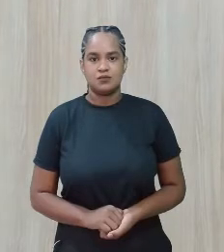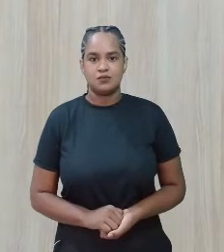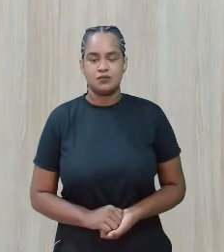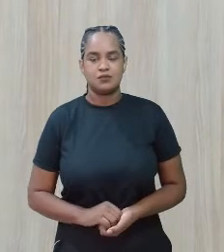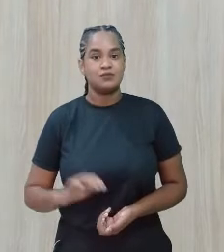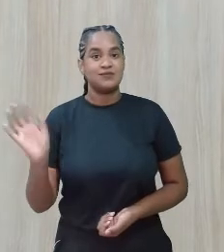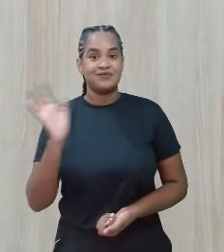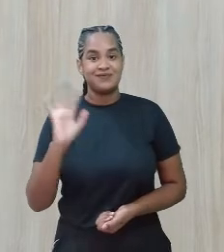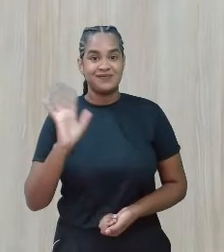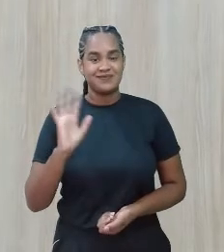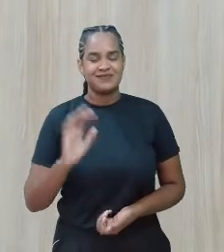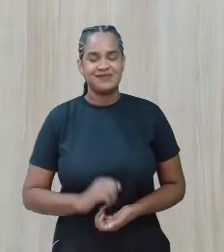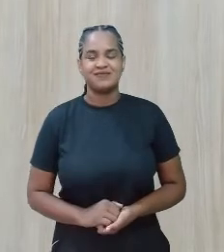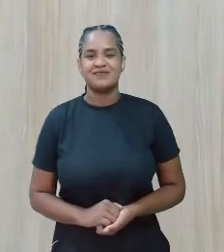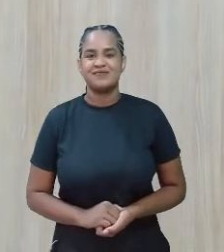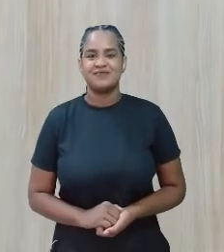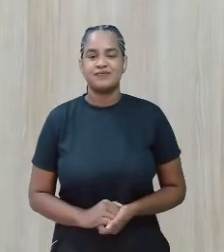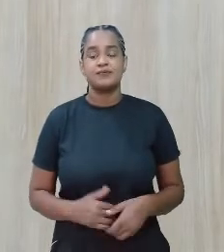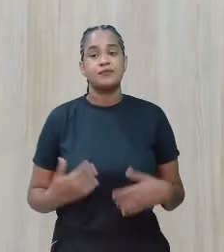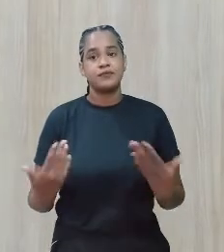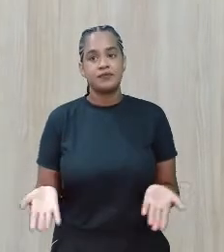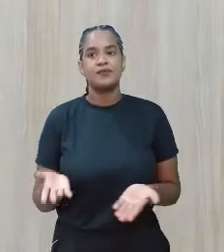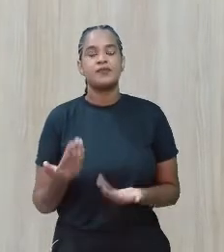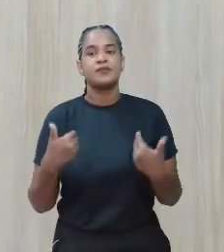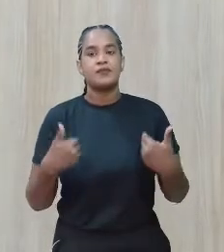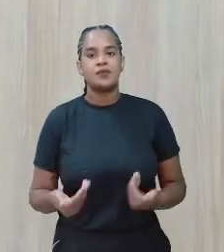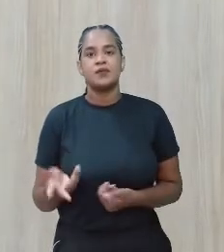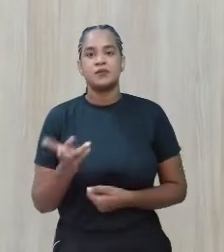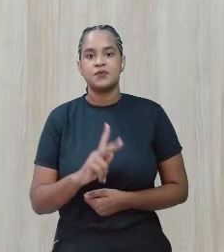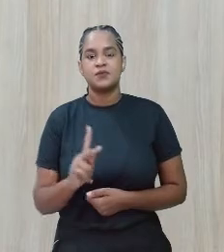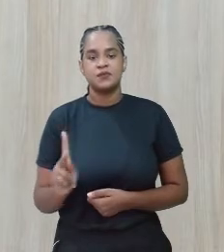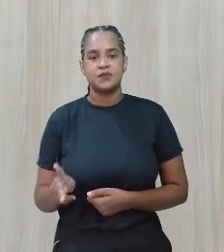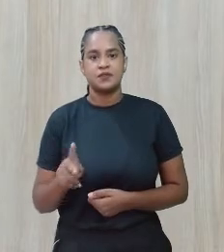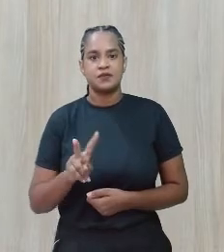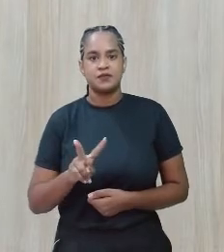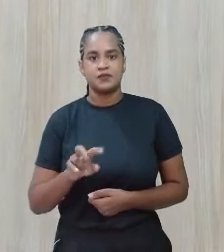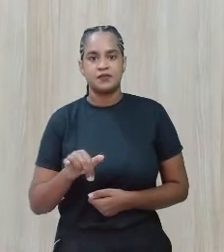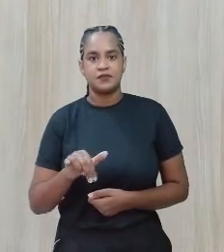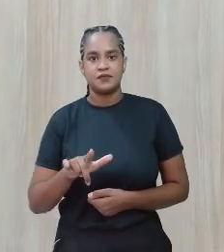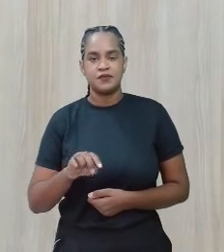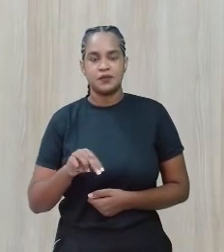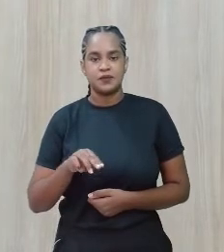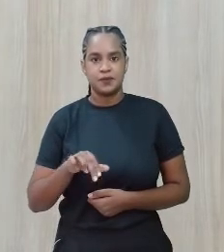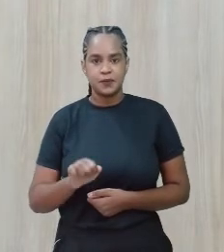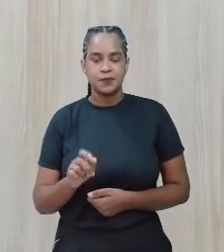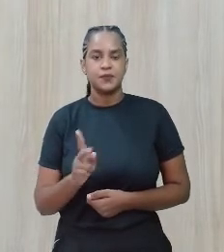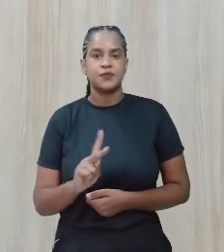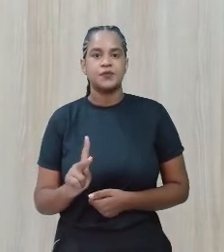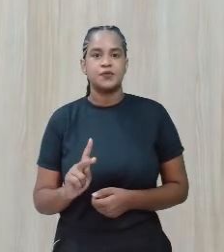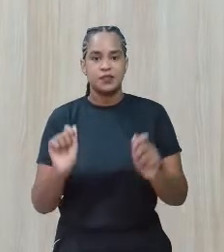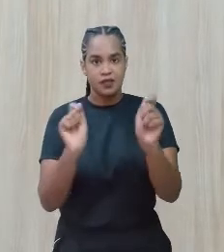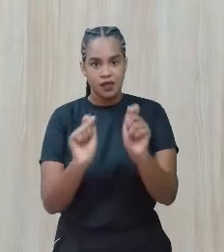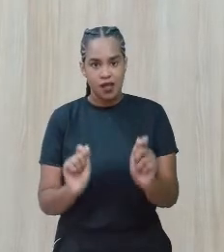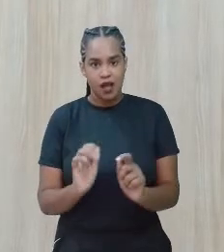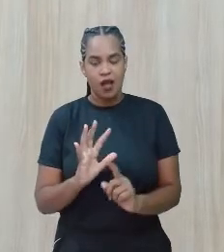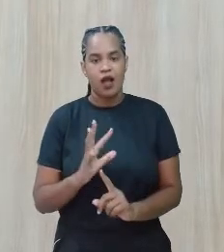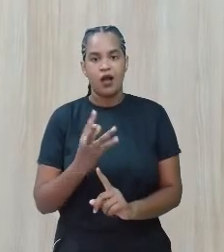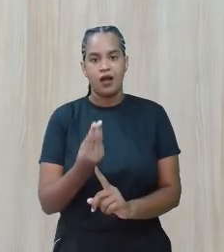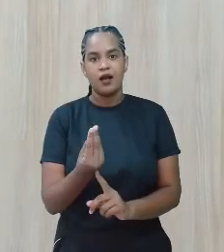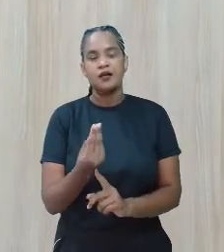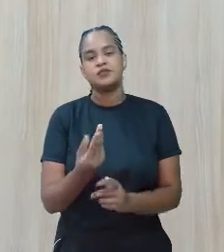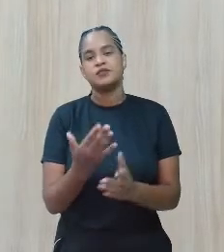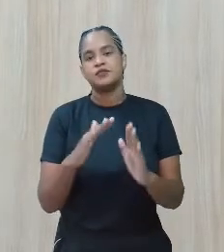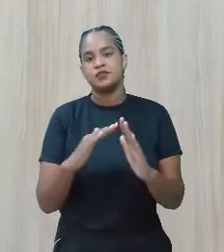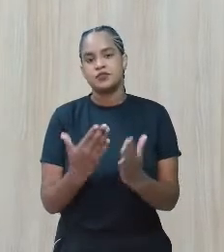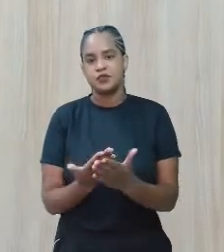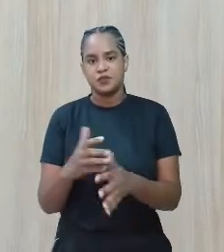Oi, gente. Eu sou a professora Vilma, sou professora de artes da Escola Digital para o 8º ano. Estamos